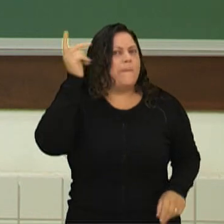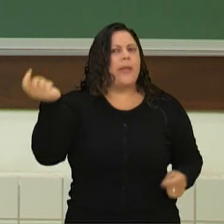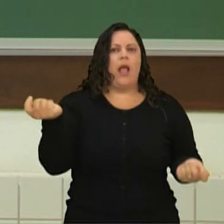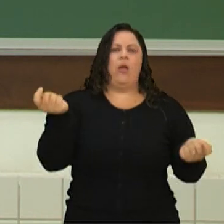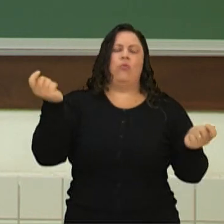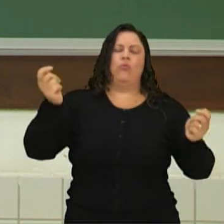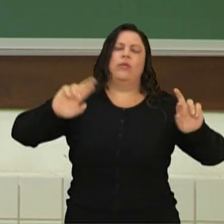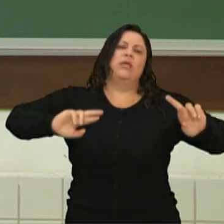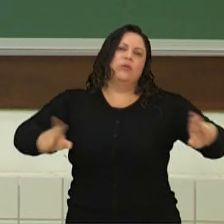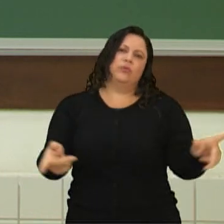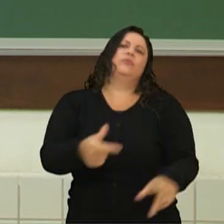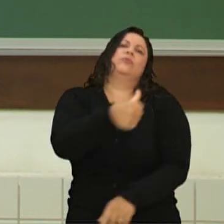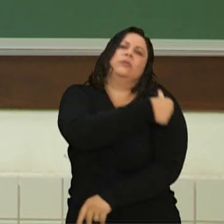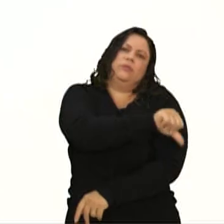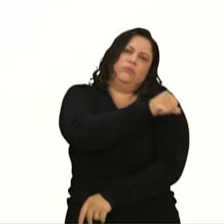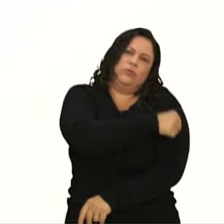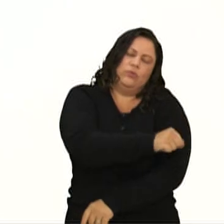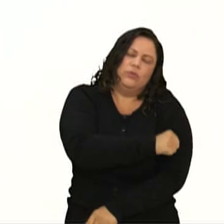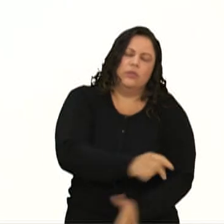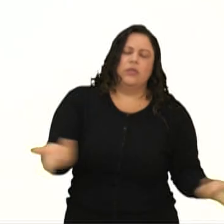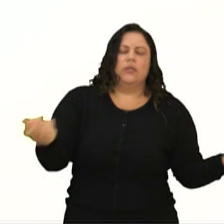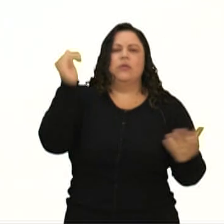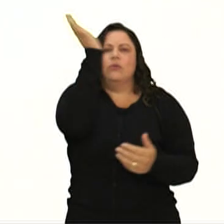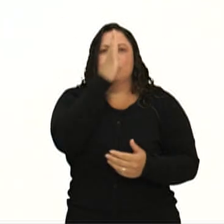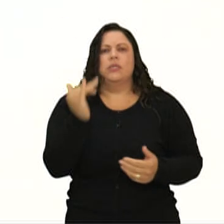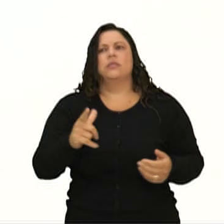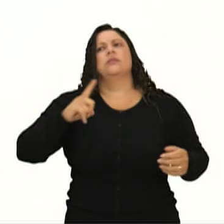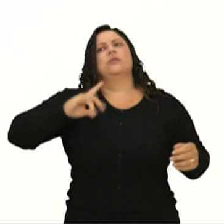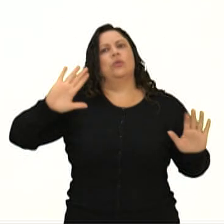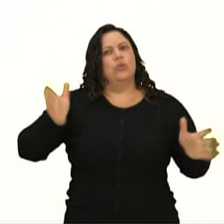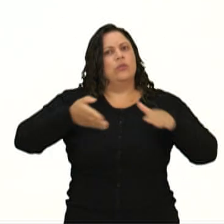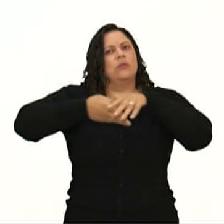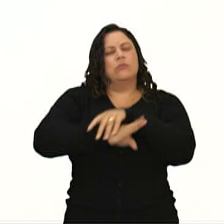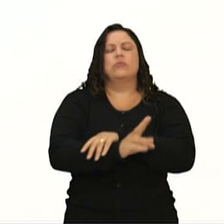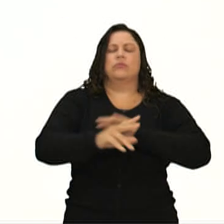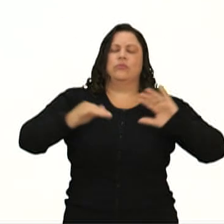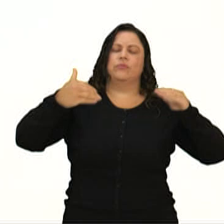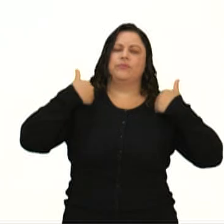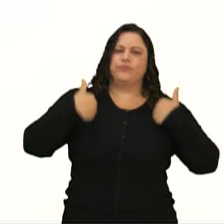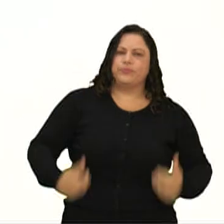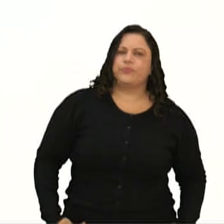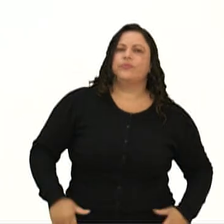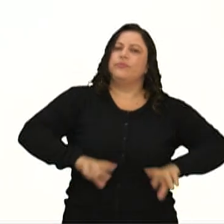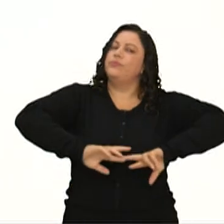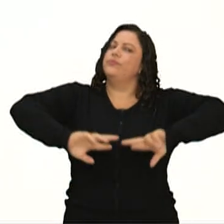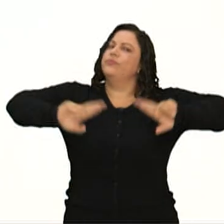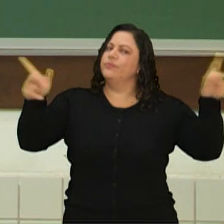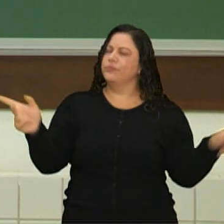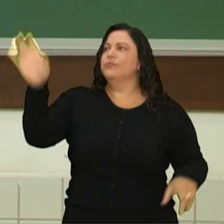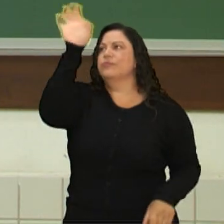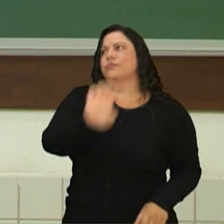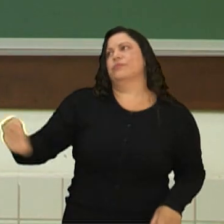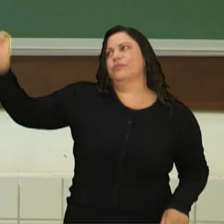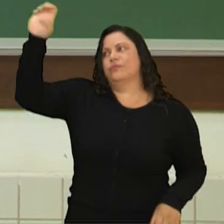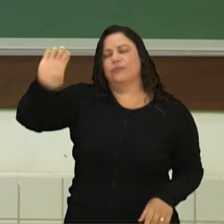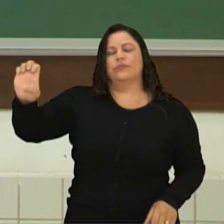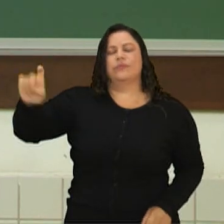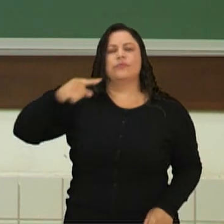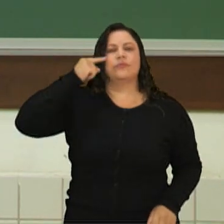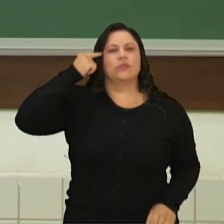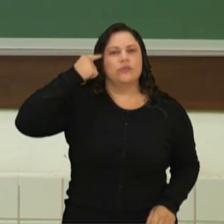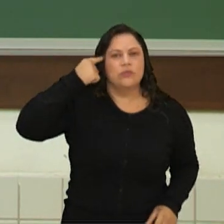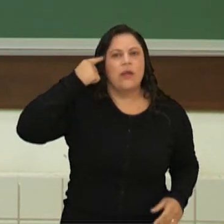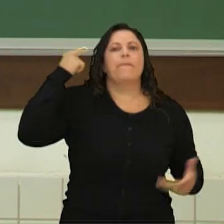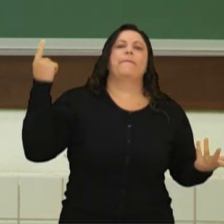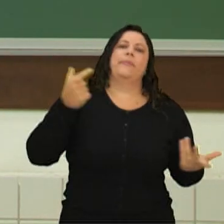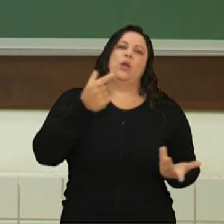carioca, O Brasil tem um costume moral diferente do Japão ou da Europa. Então, aqui nós temos práticas,